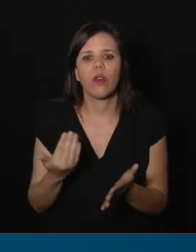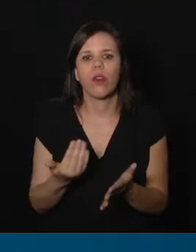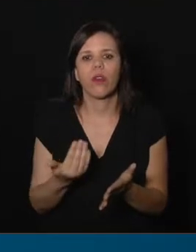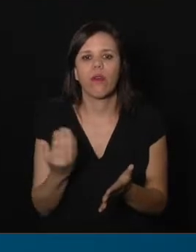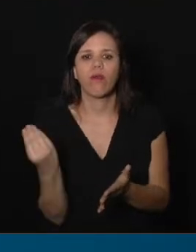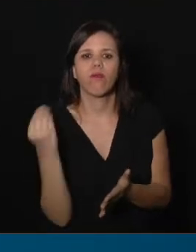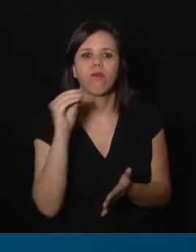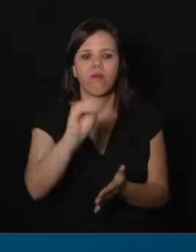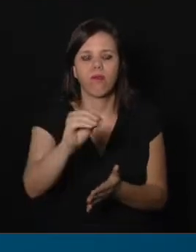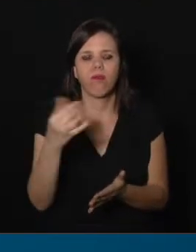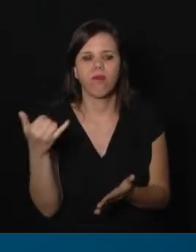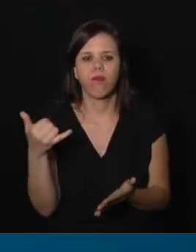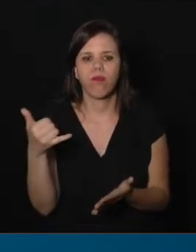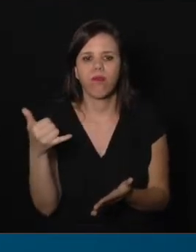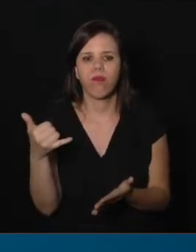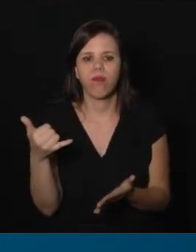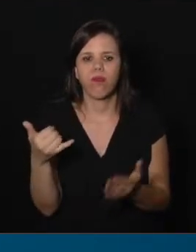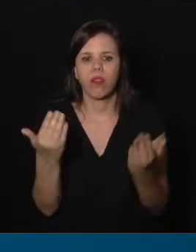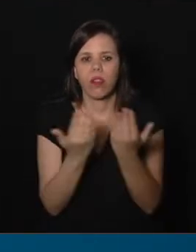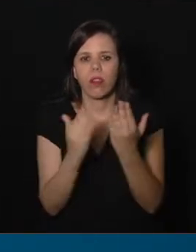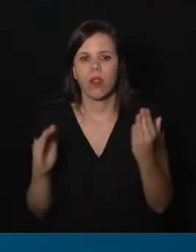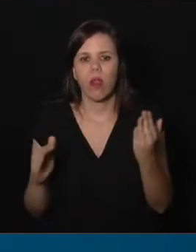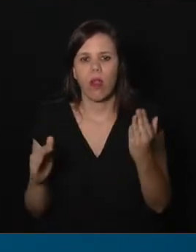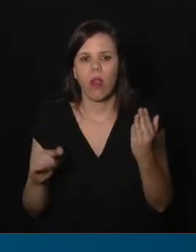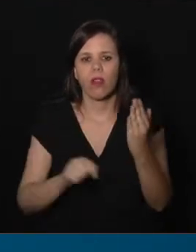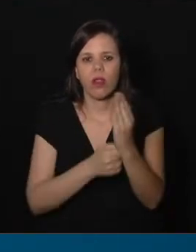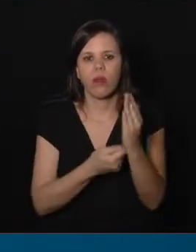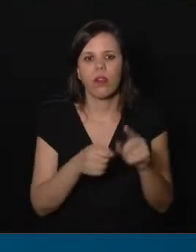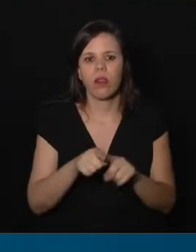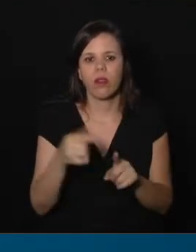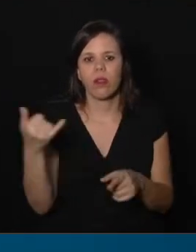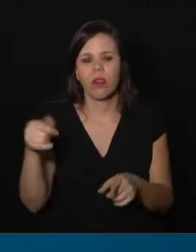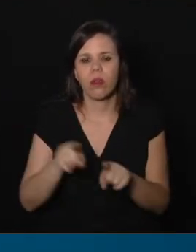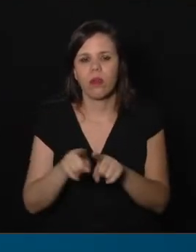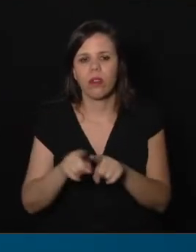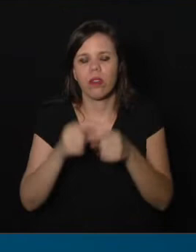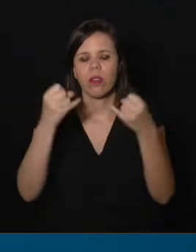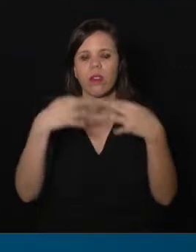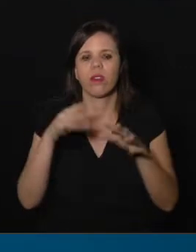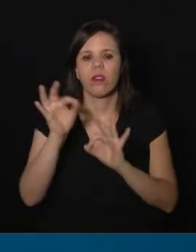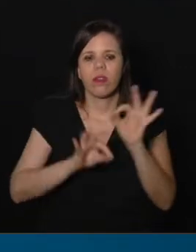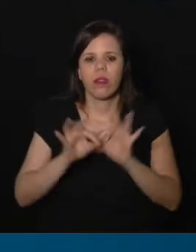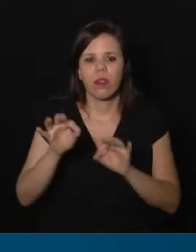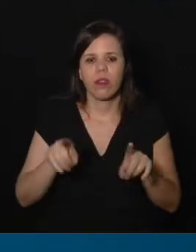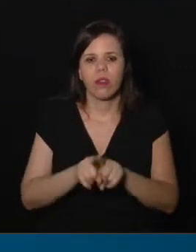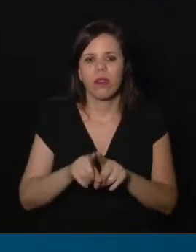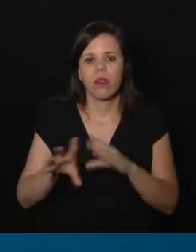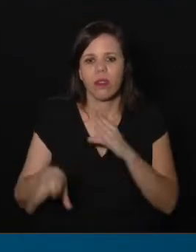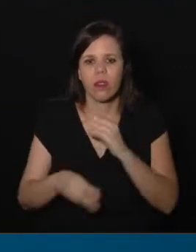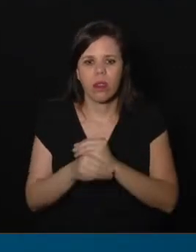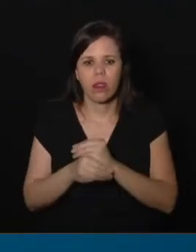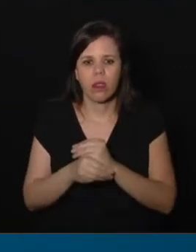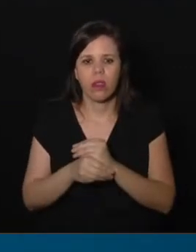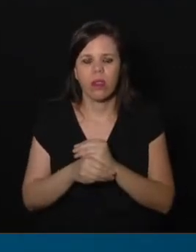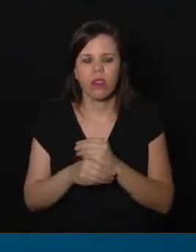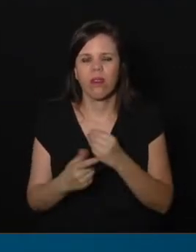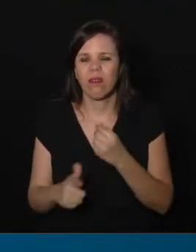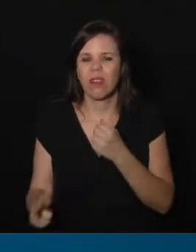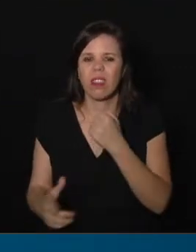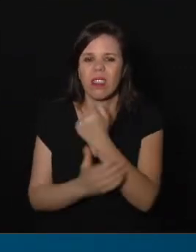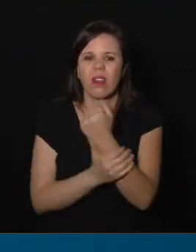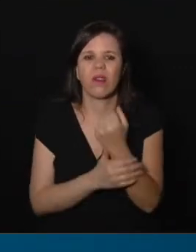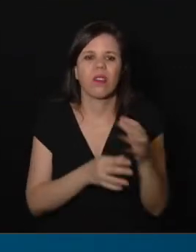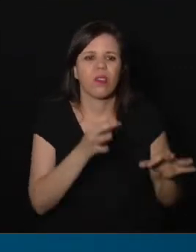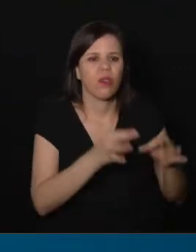de celulares dentro de seus estabelecimentos. Segundo a justificativa do projeto, tal medida está trazendo insegurança jurídica